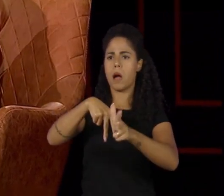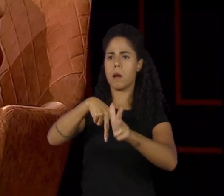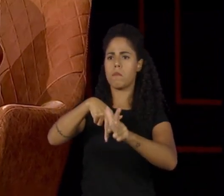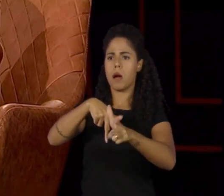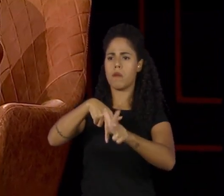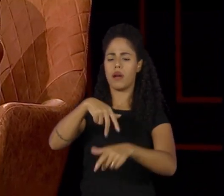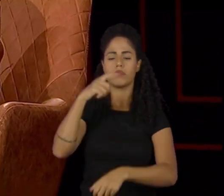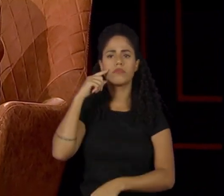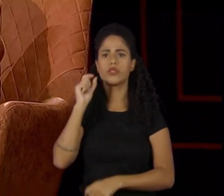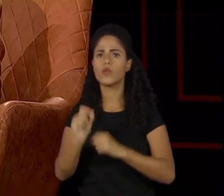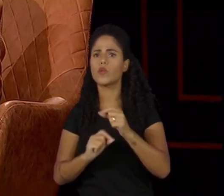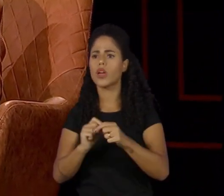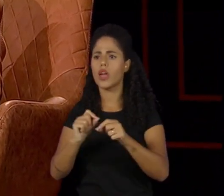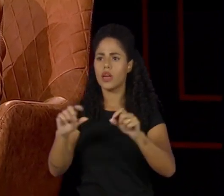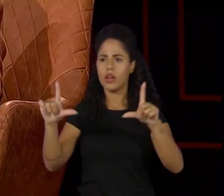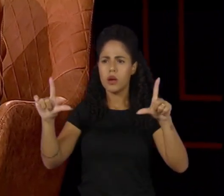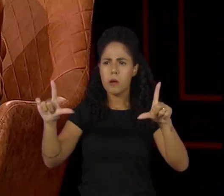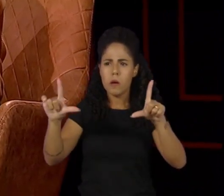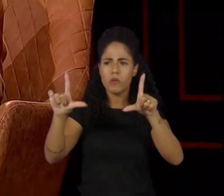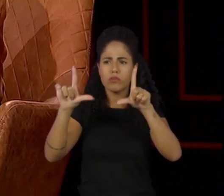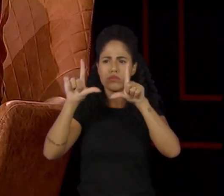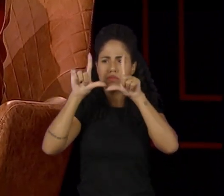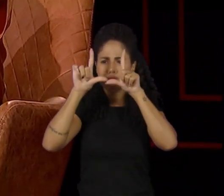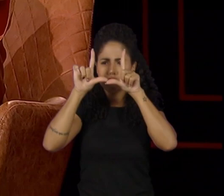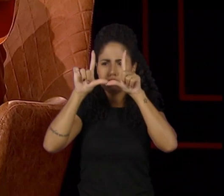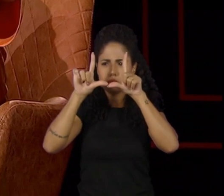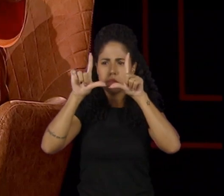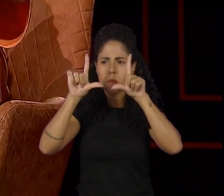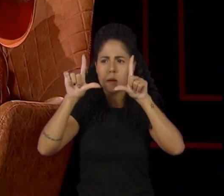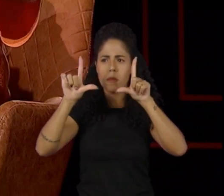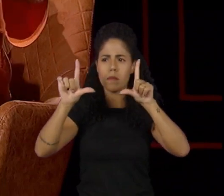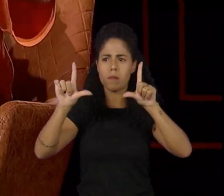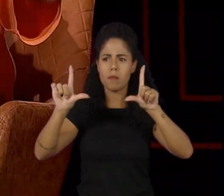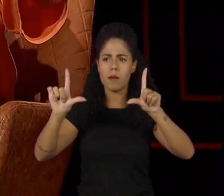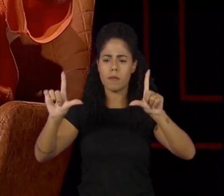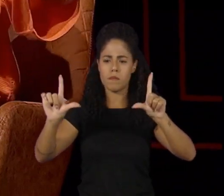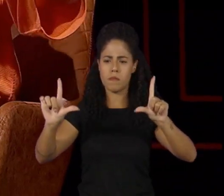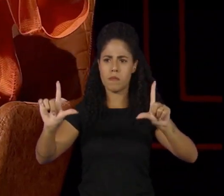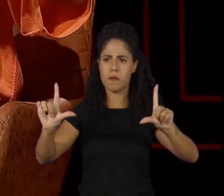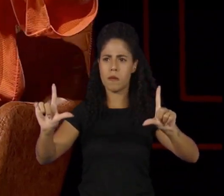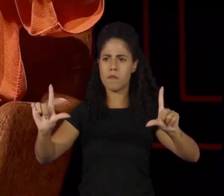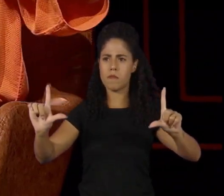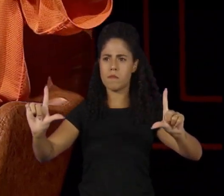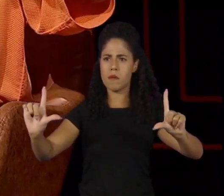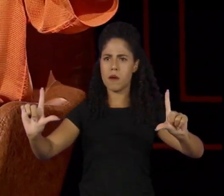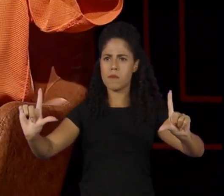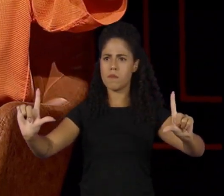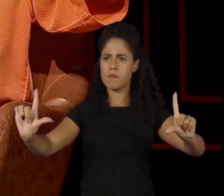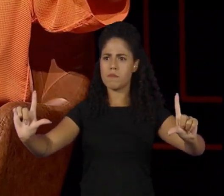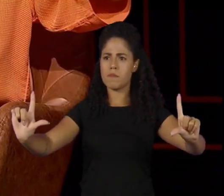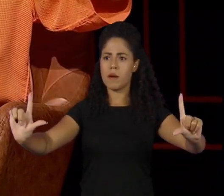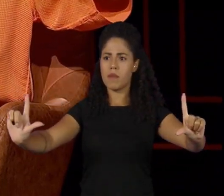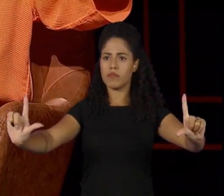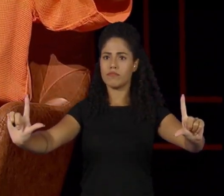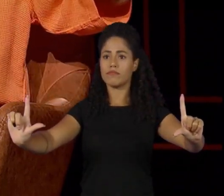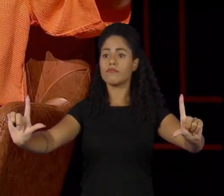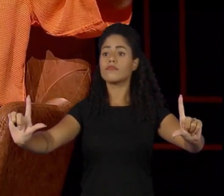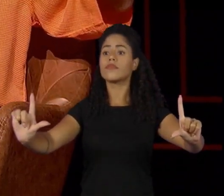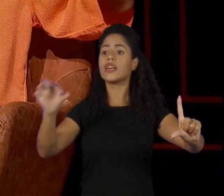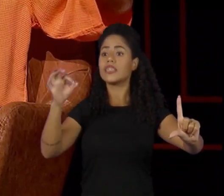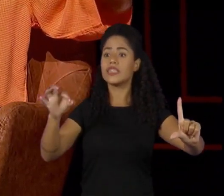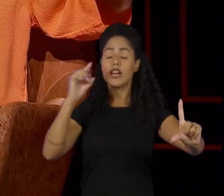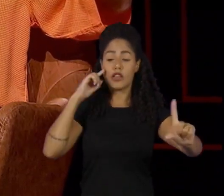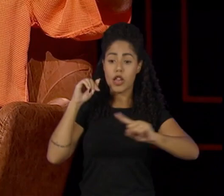começava fechado na cara dele e vinha abrindo, vinha abrindo, vinha abrindo, vinha abrindo, vinha abrindo, vinha abrindo e dava a